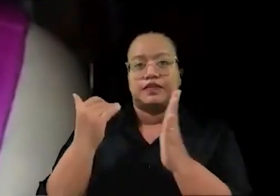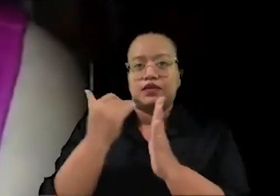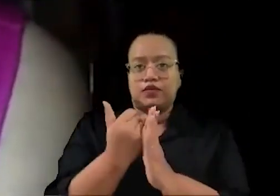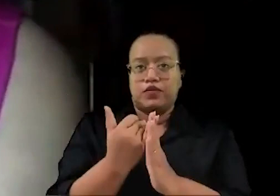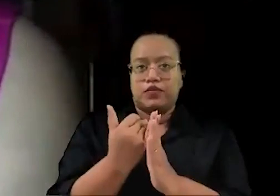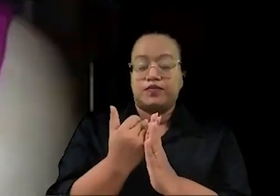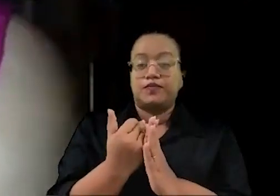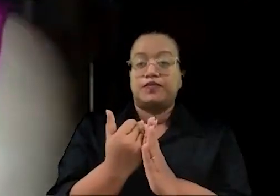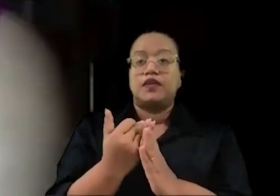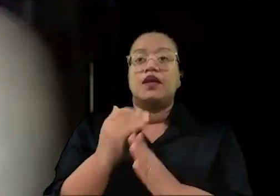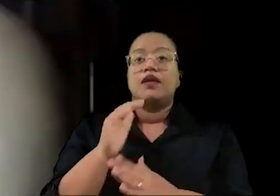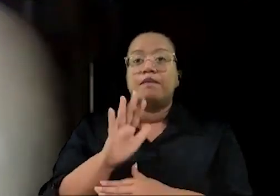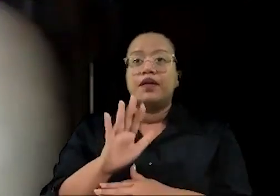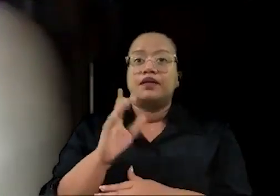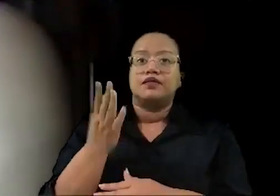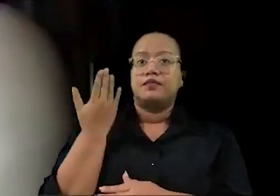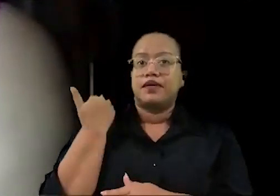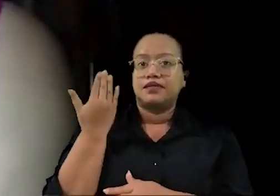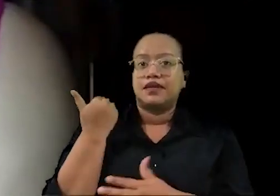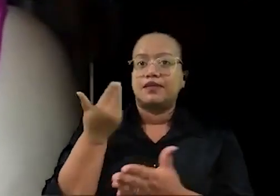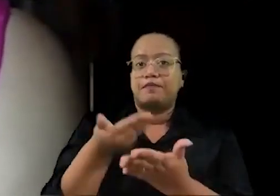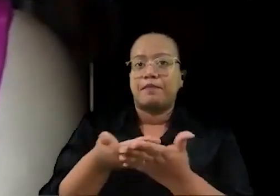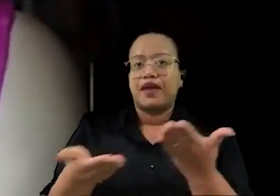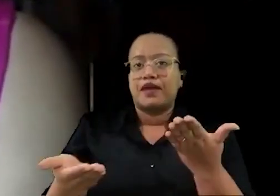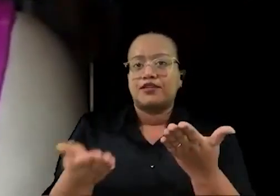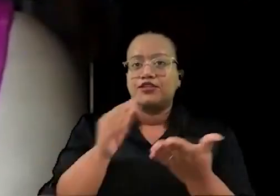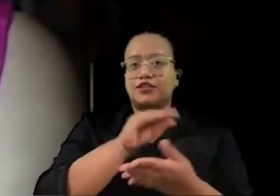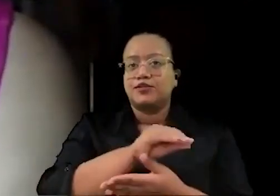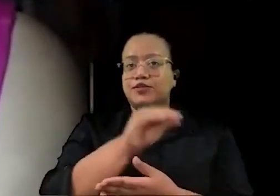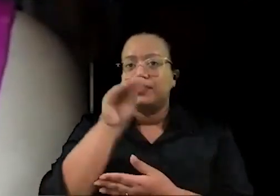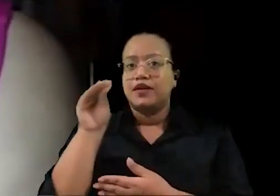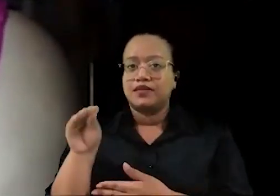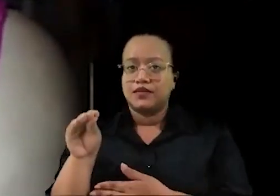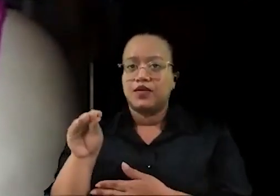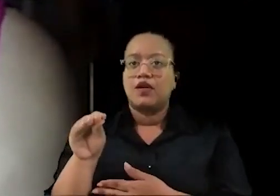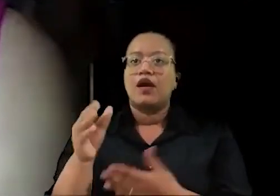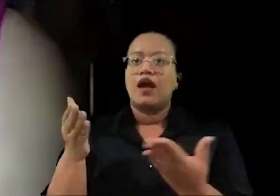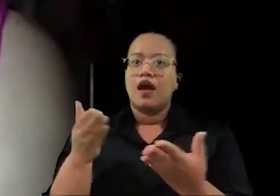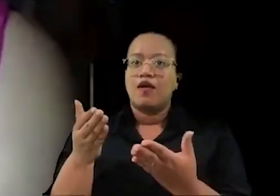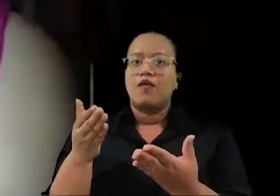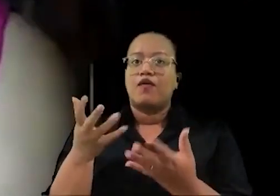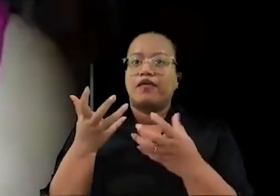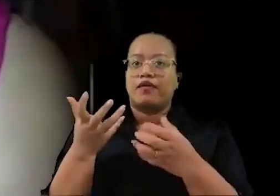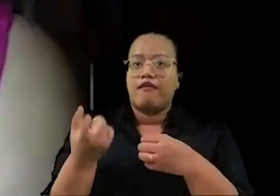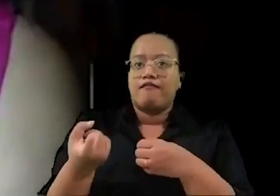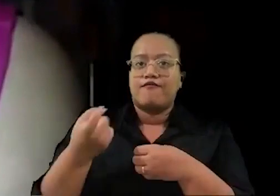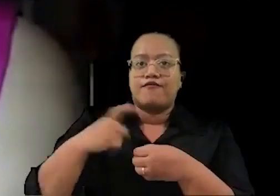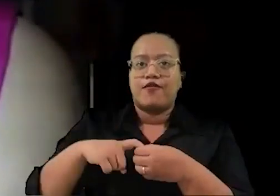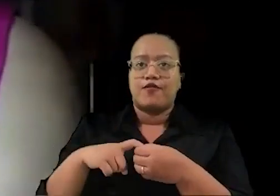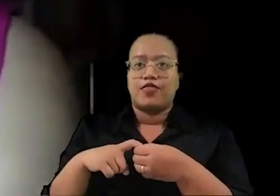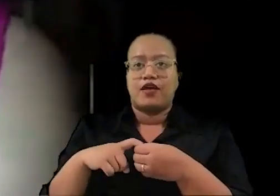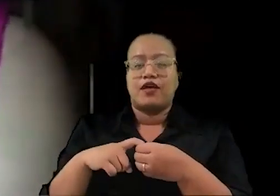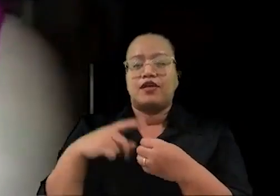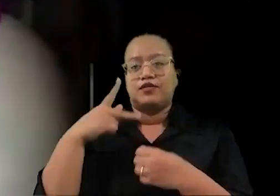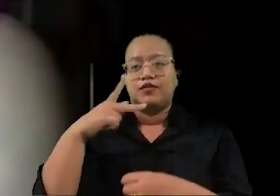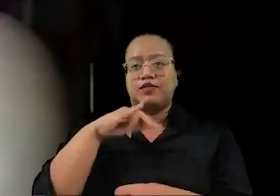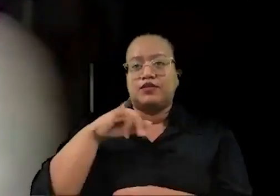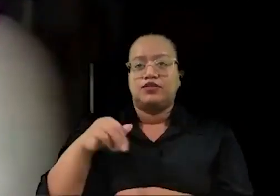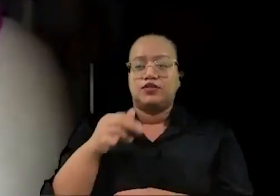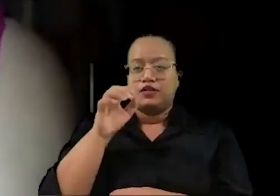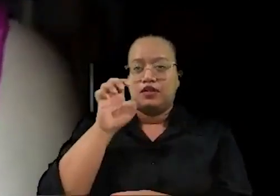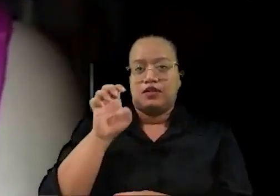passado, né, com a migração, a gente pretende recuperar agora no PJI. Então, isso